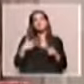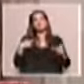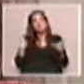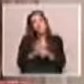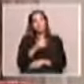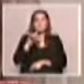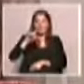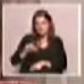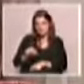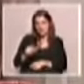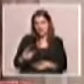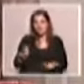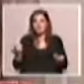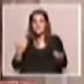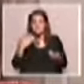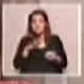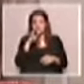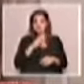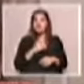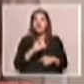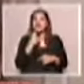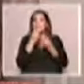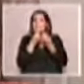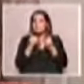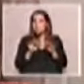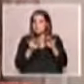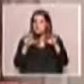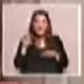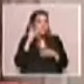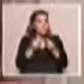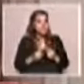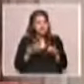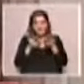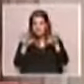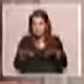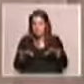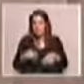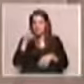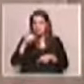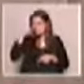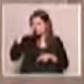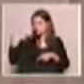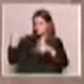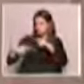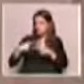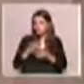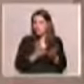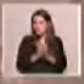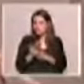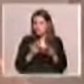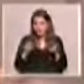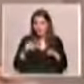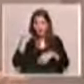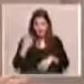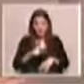consumidores, mas conservando o mesmo sabor, conservando a qualidade, conservando o lado tradicional. Portanto, existe